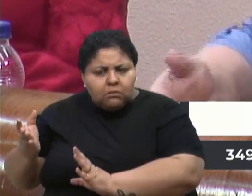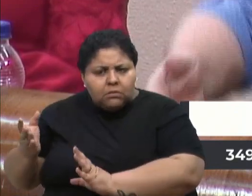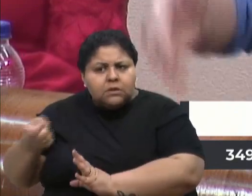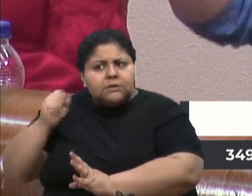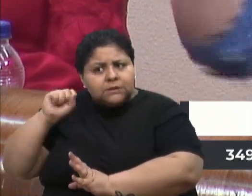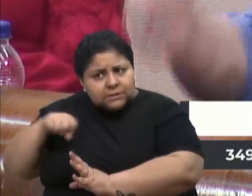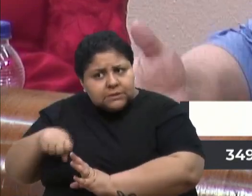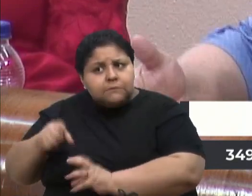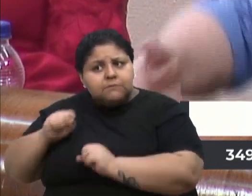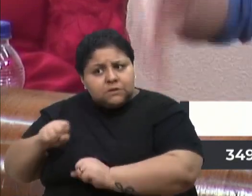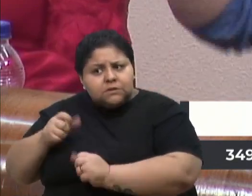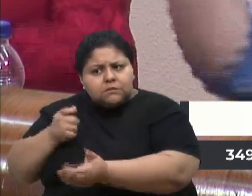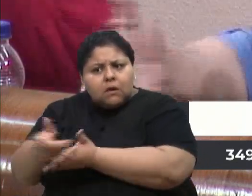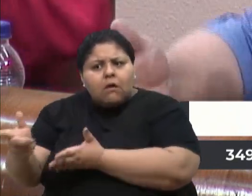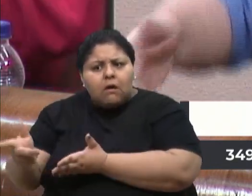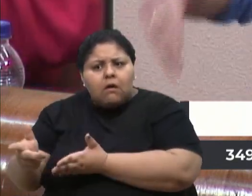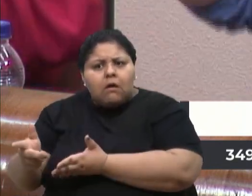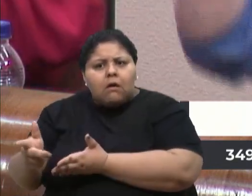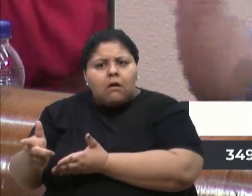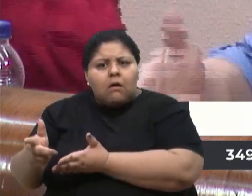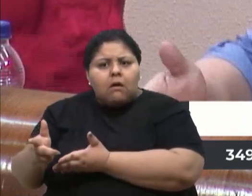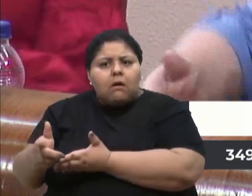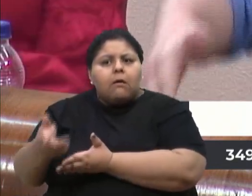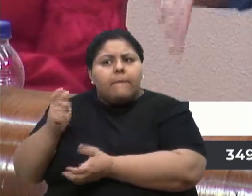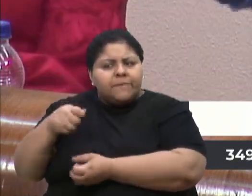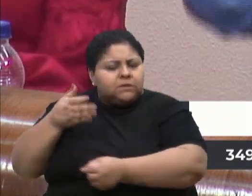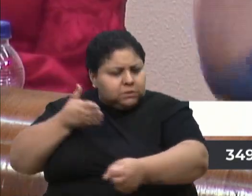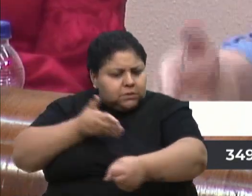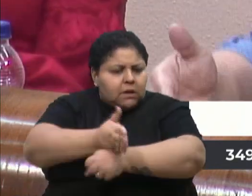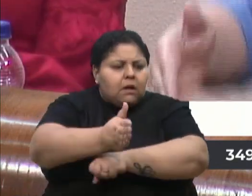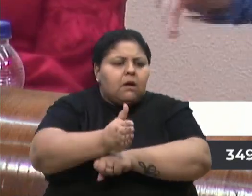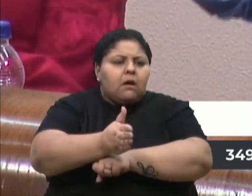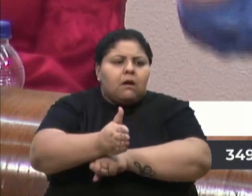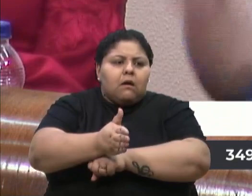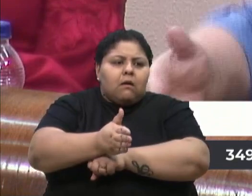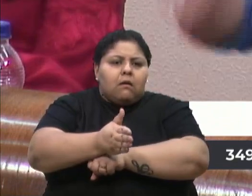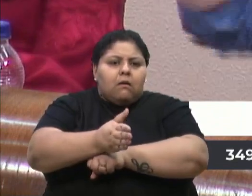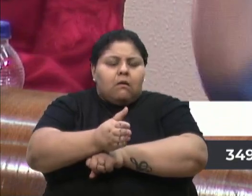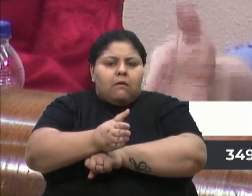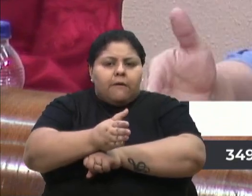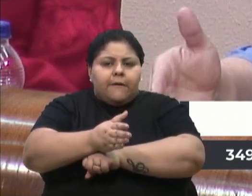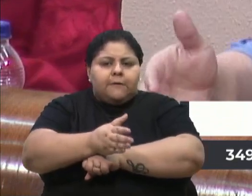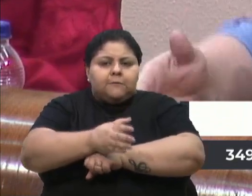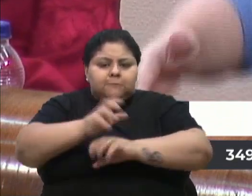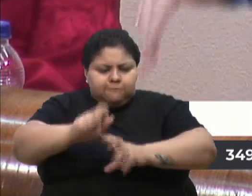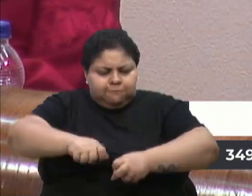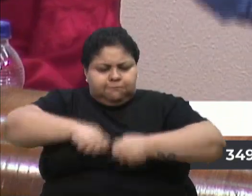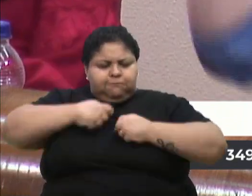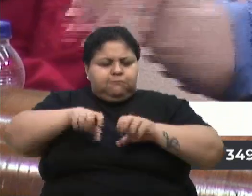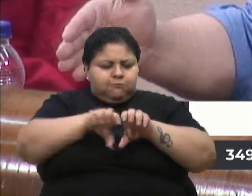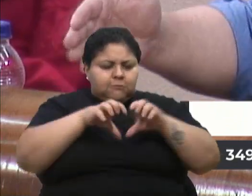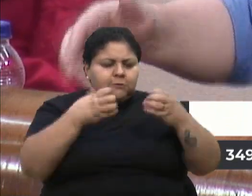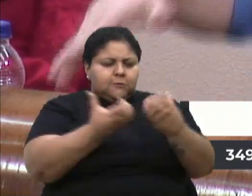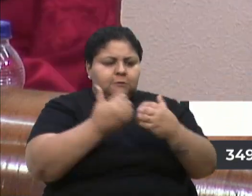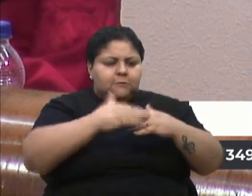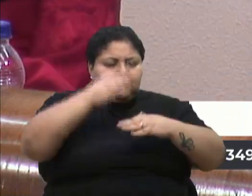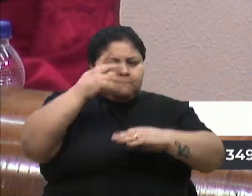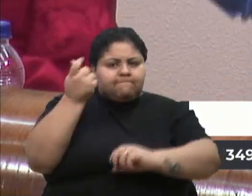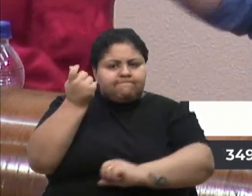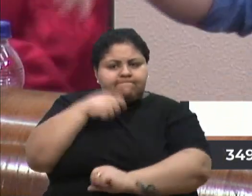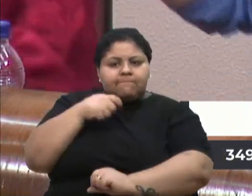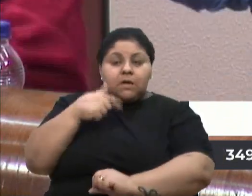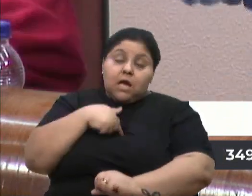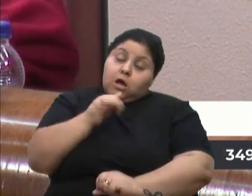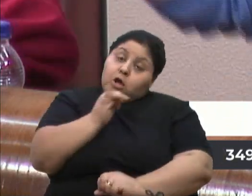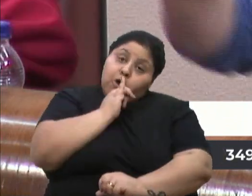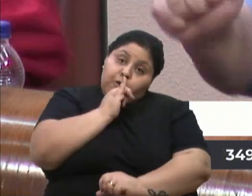cobrar. Tem que estar à frente, tem que cobrar, tem que participar e tem que defender a comunidade que mais precisa e as que mais estão lá. Eu, por